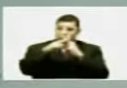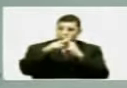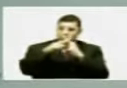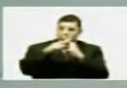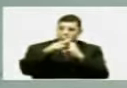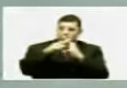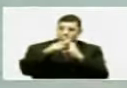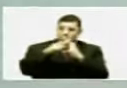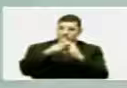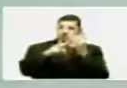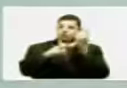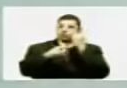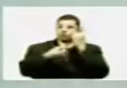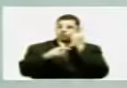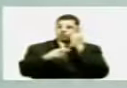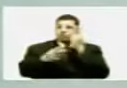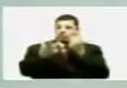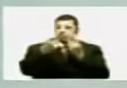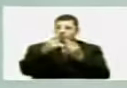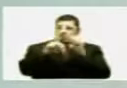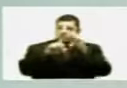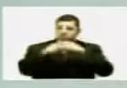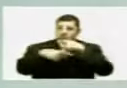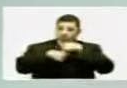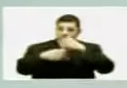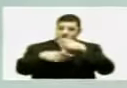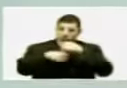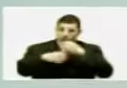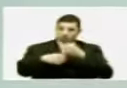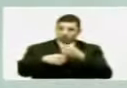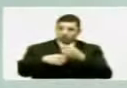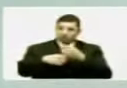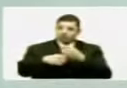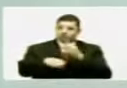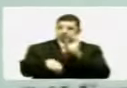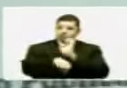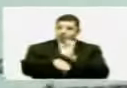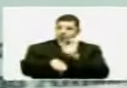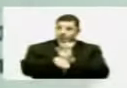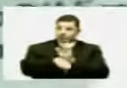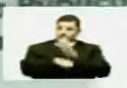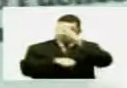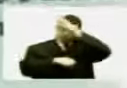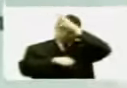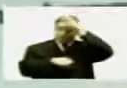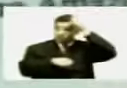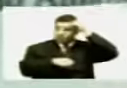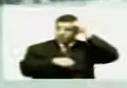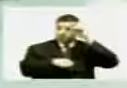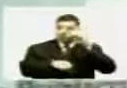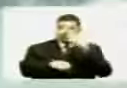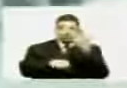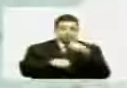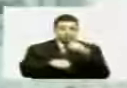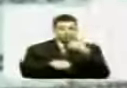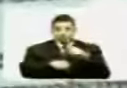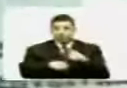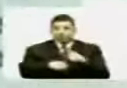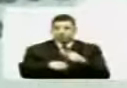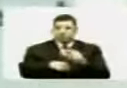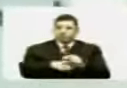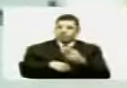Federal, no dia 20 de agosto, atesta: o estado do Amazonas ainda